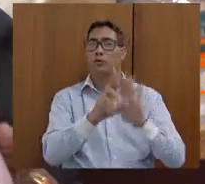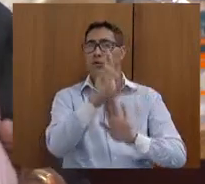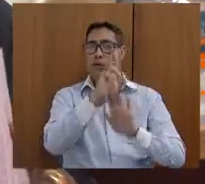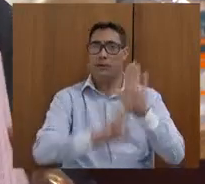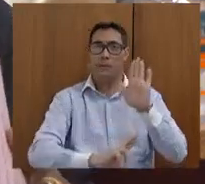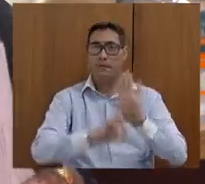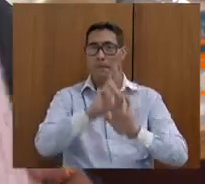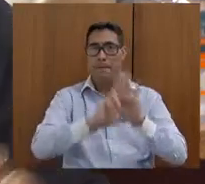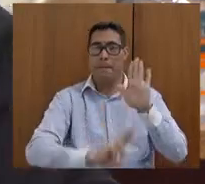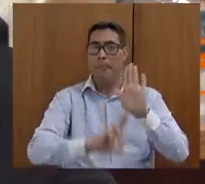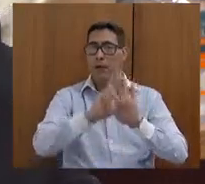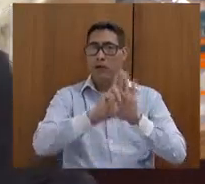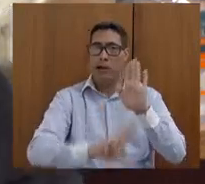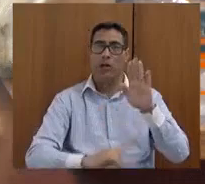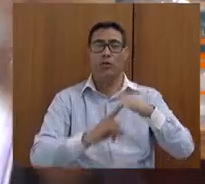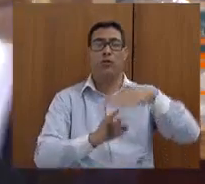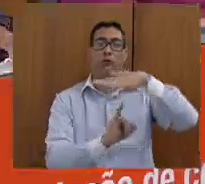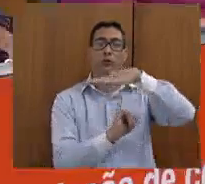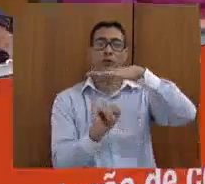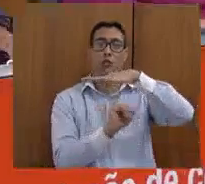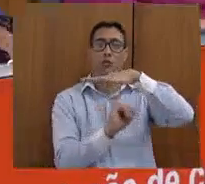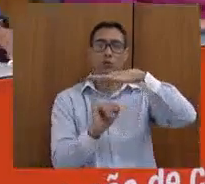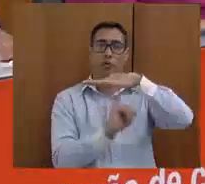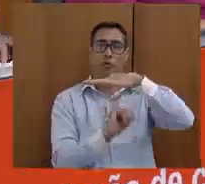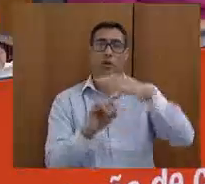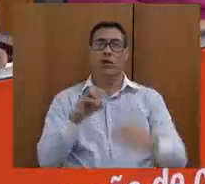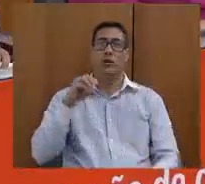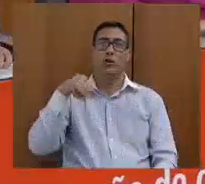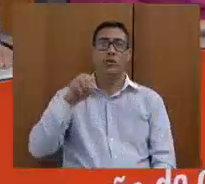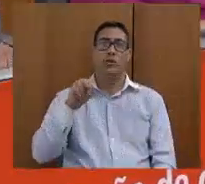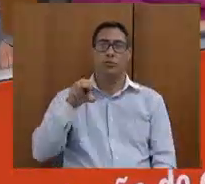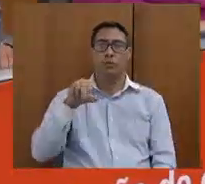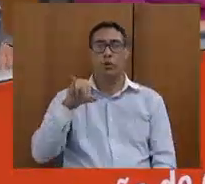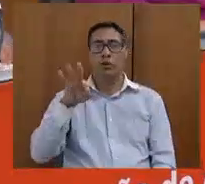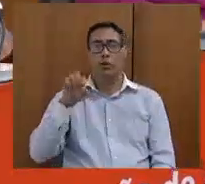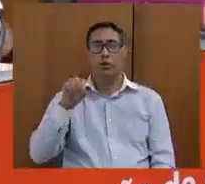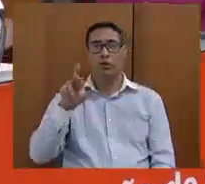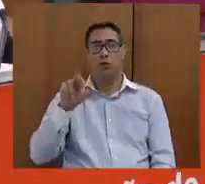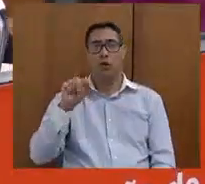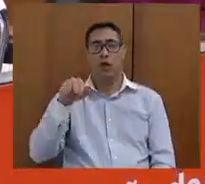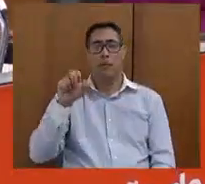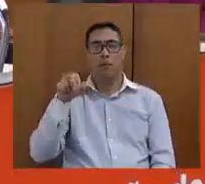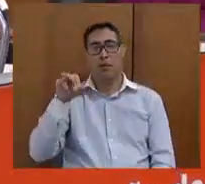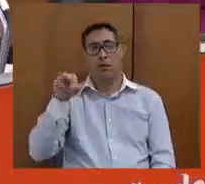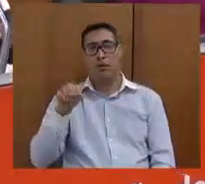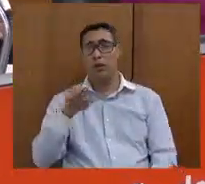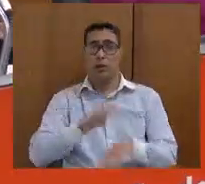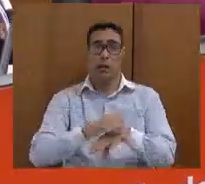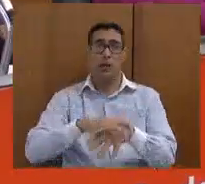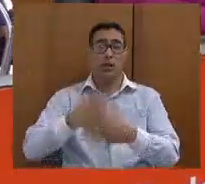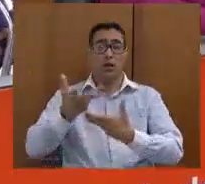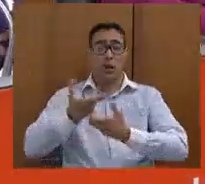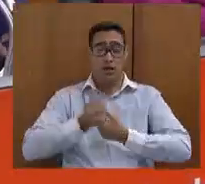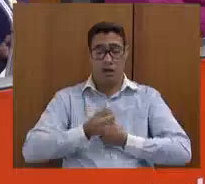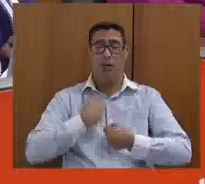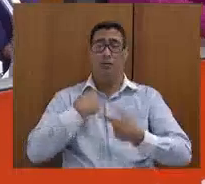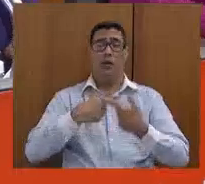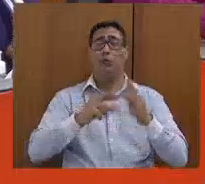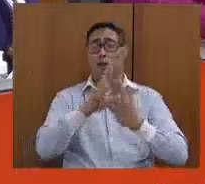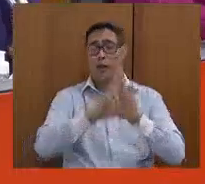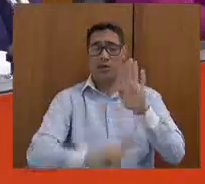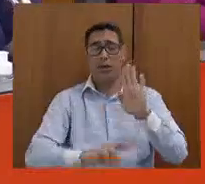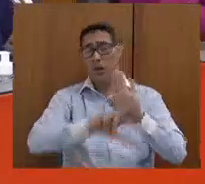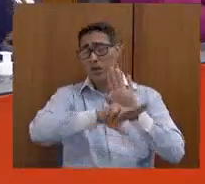aqui institucional de monitoramento que às vezes a gente recebe aqui um relatório com vários indicadores